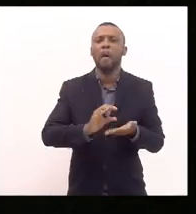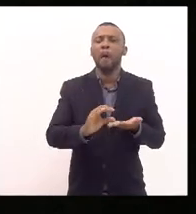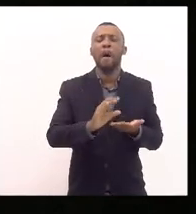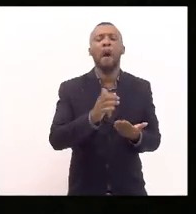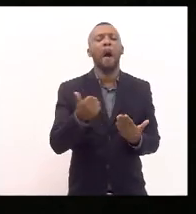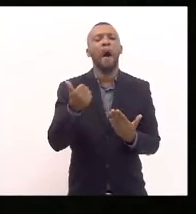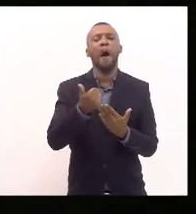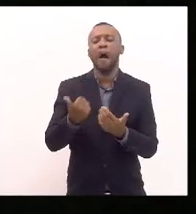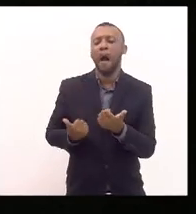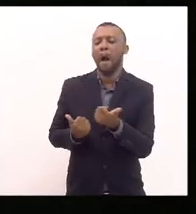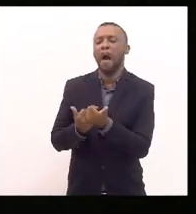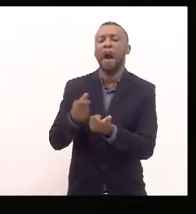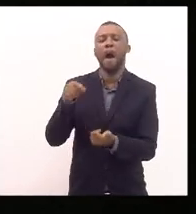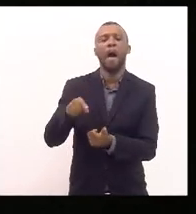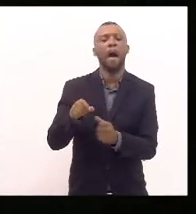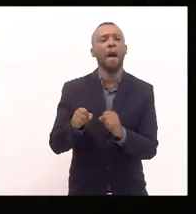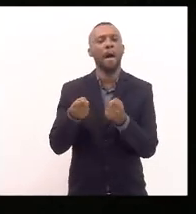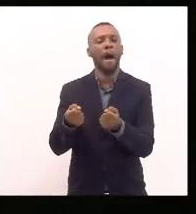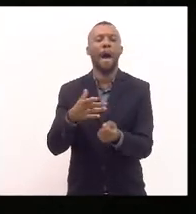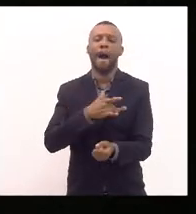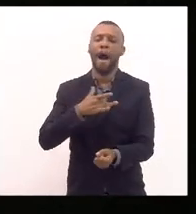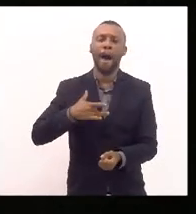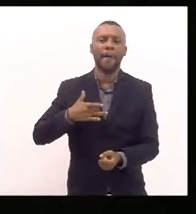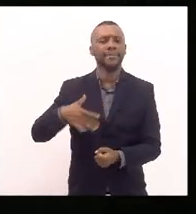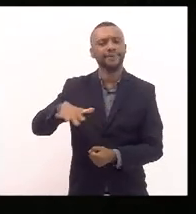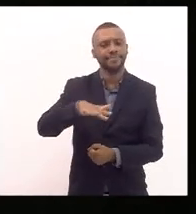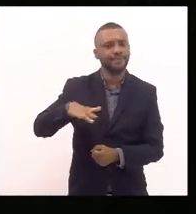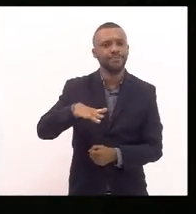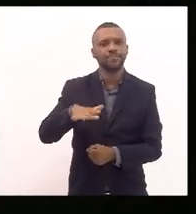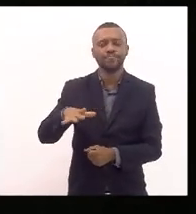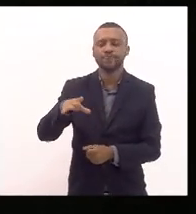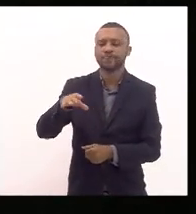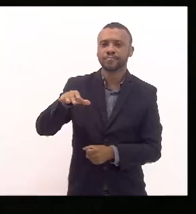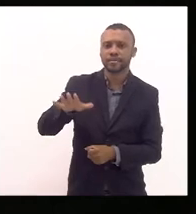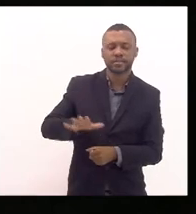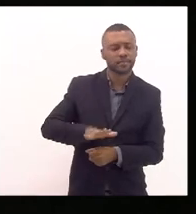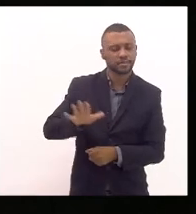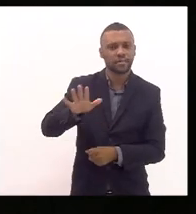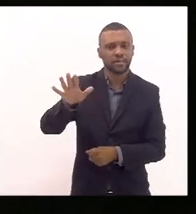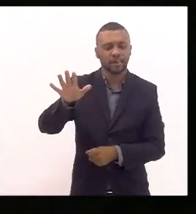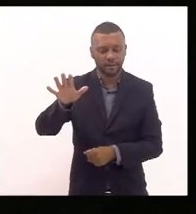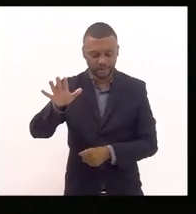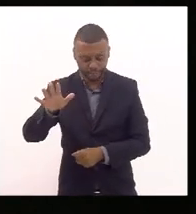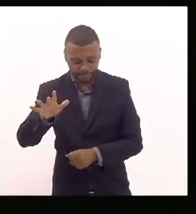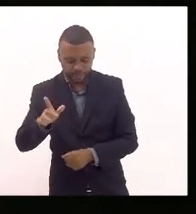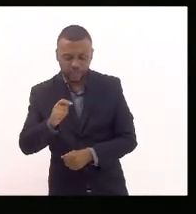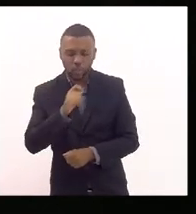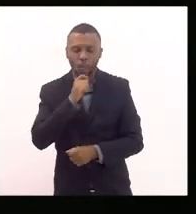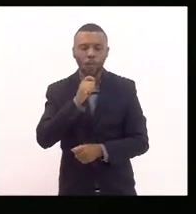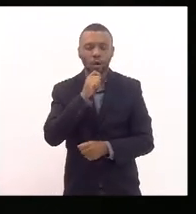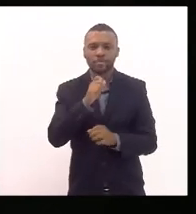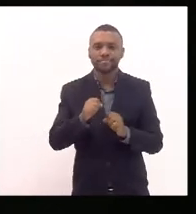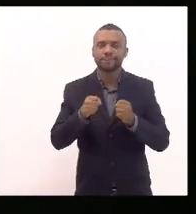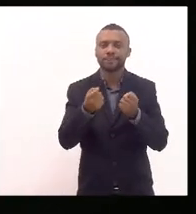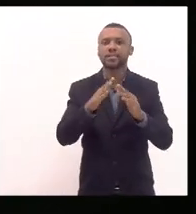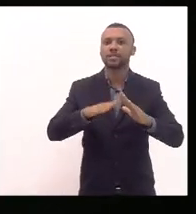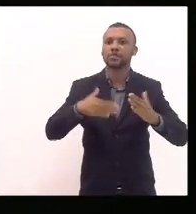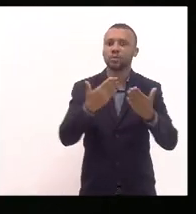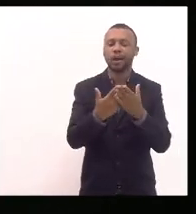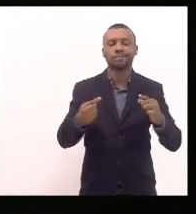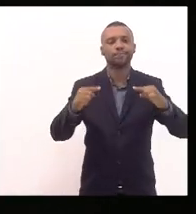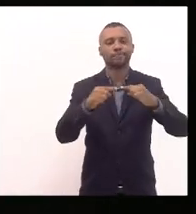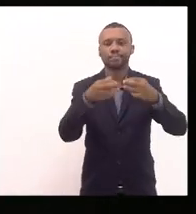privilegia a garantia de saúde efetiva nos Espaços populares que não garante escola adequada